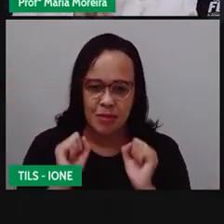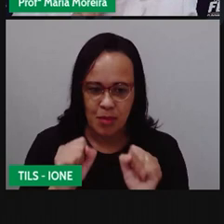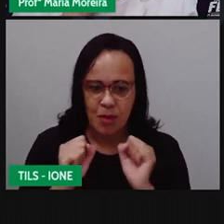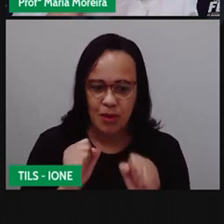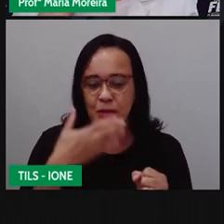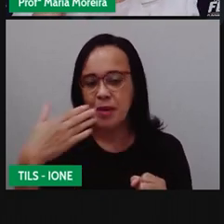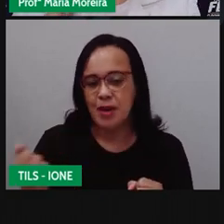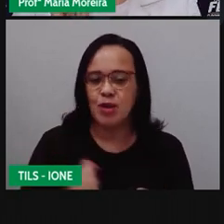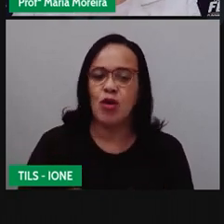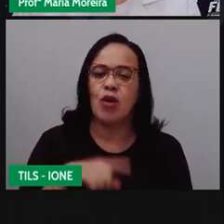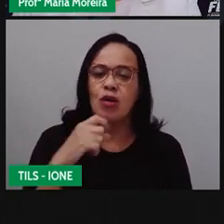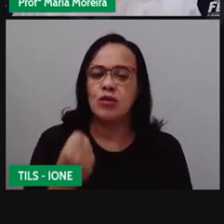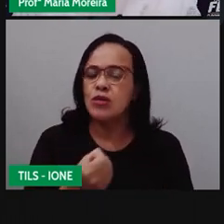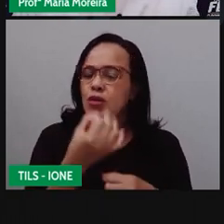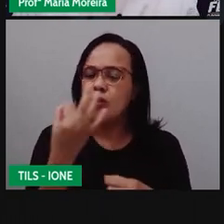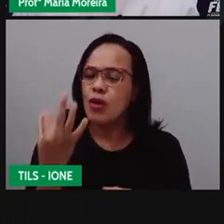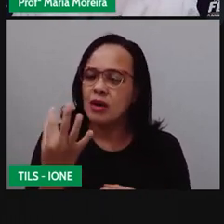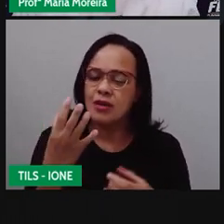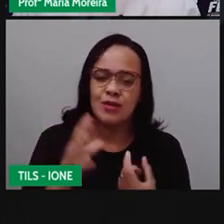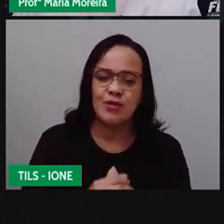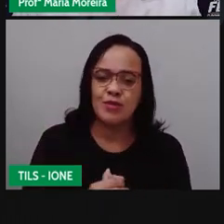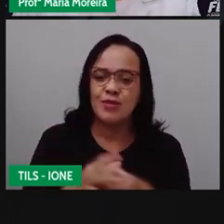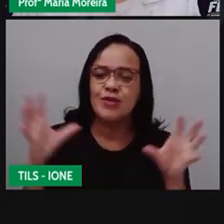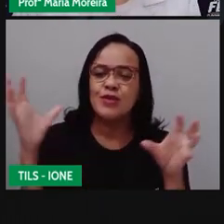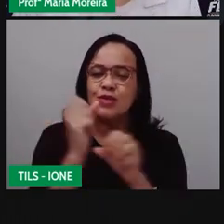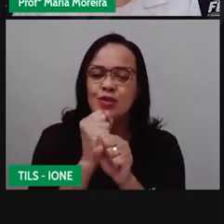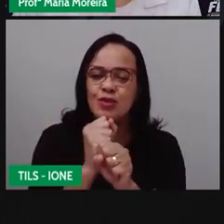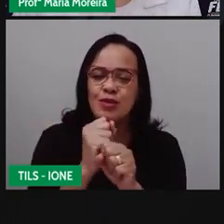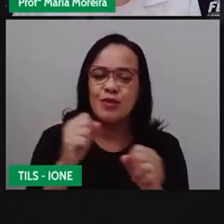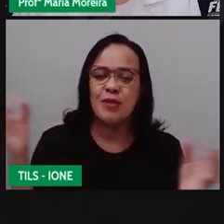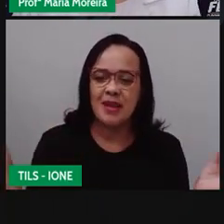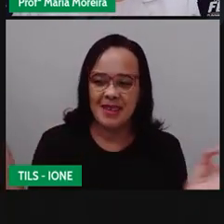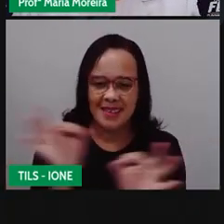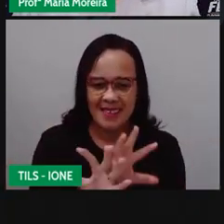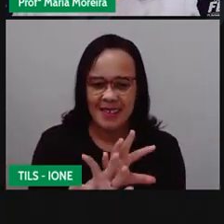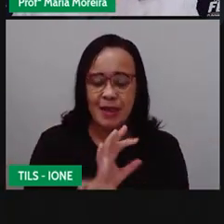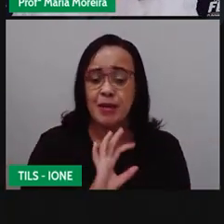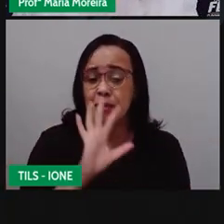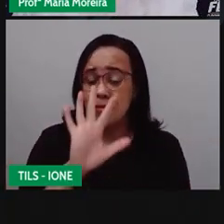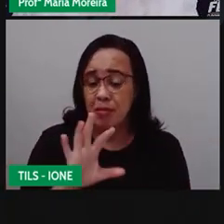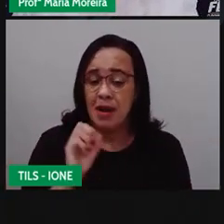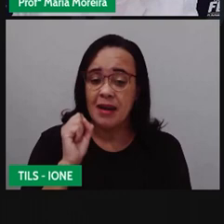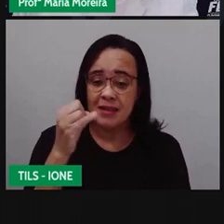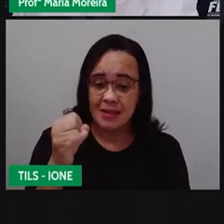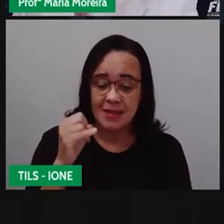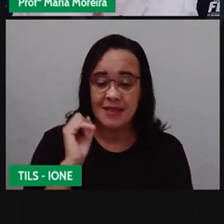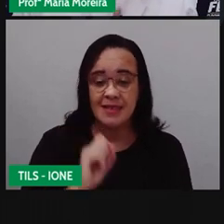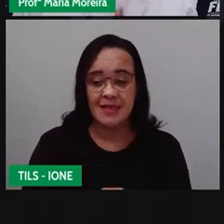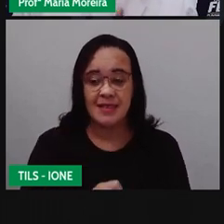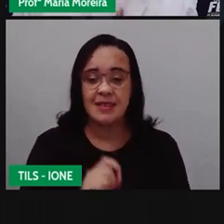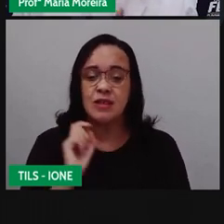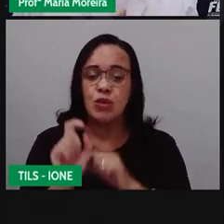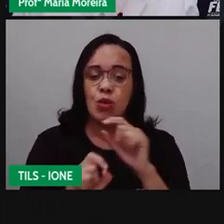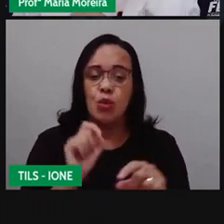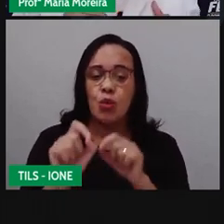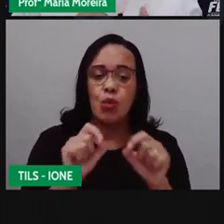contar. A gente vai ali contando com o dedinho e termina. Mas, e se for uma situação de tiver, por exemplo,